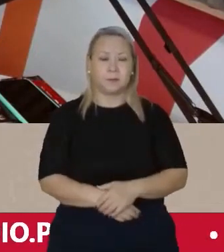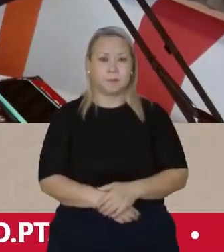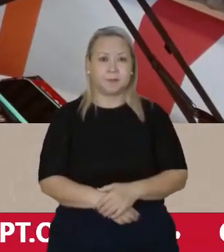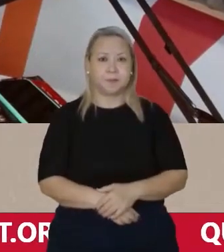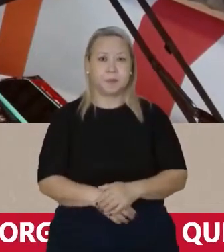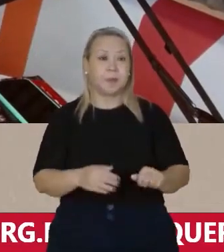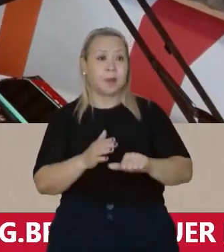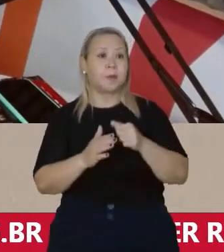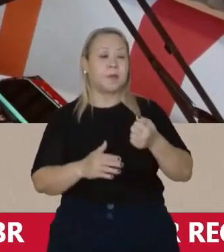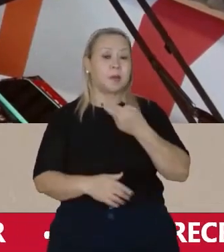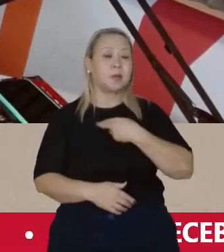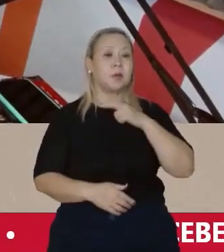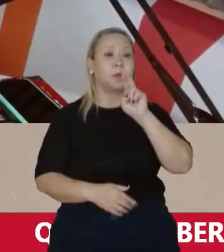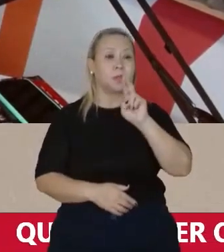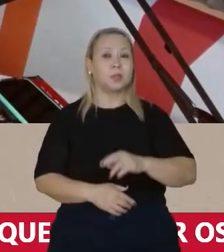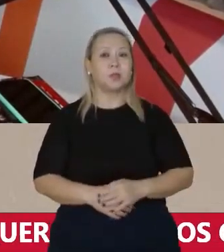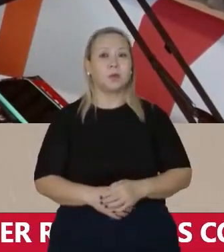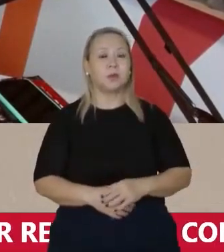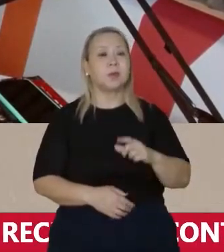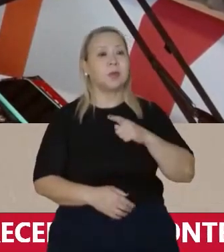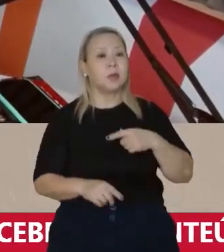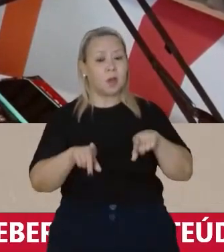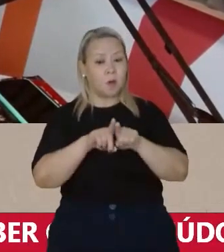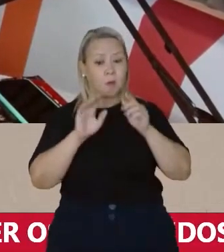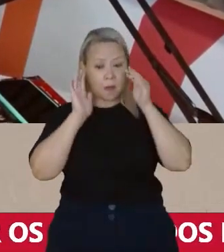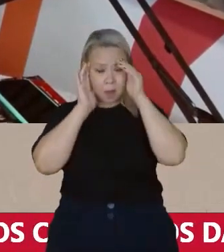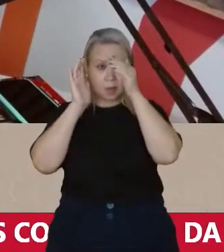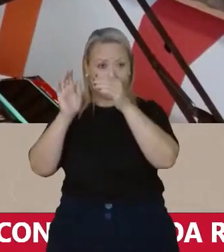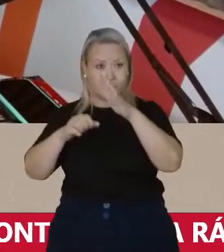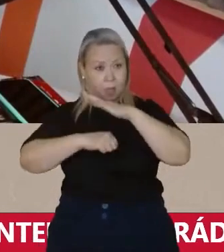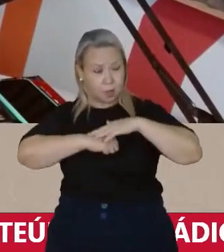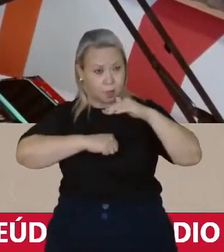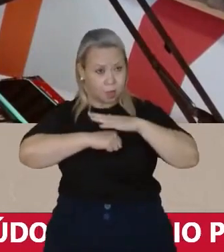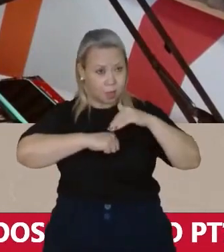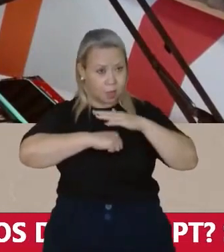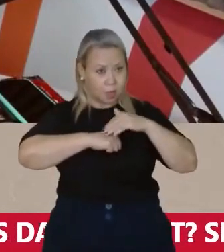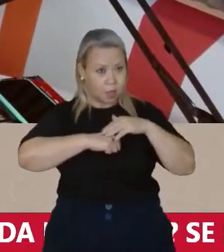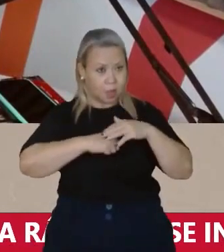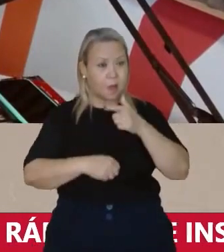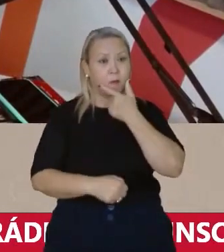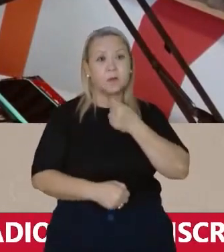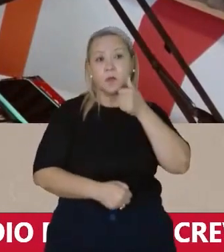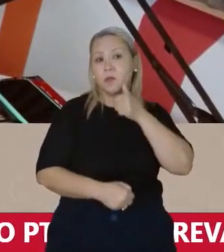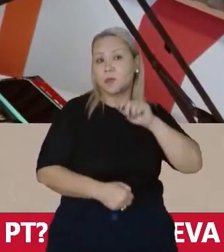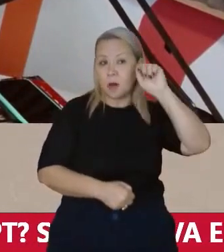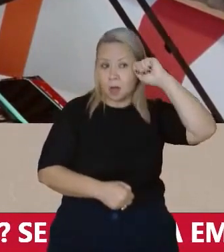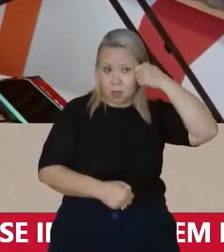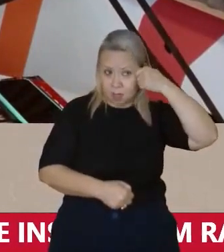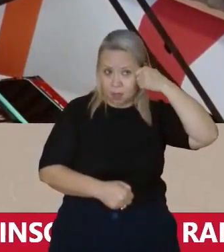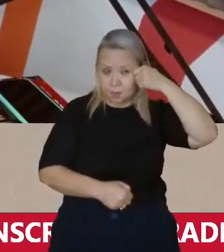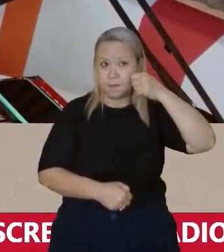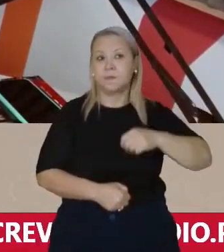Primeiro, são as religiões, né, que têm o mesmo respeito e carinho pelos homens e mulheres negras.